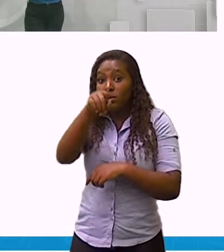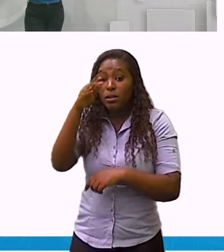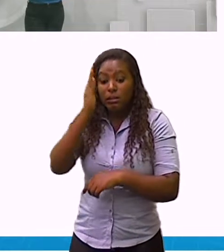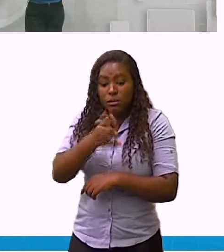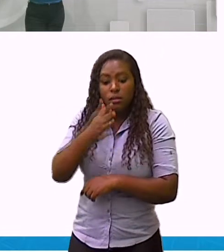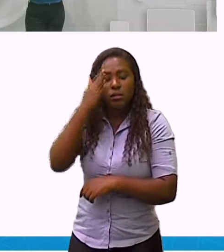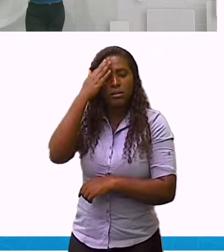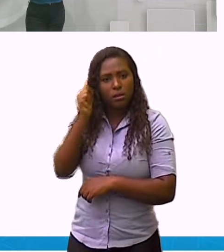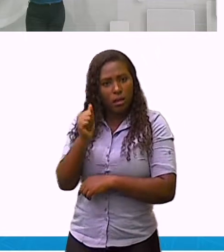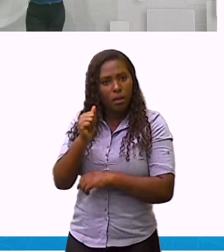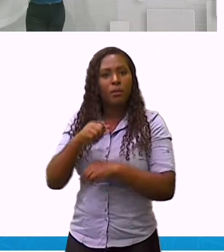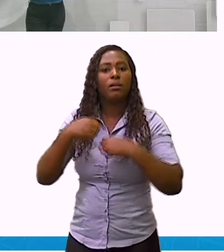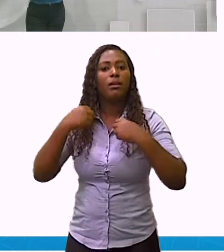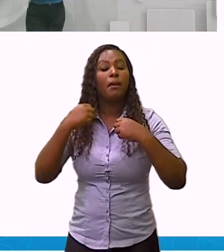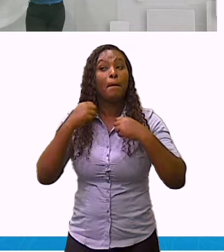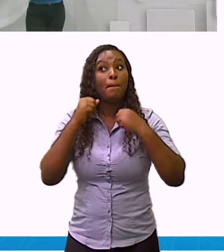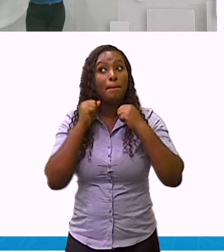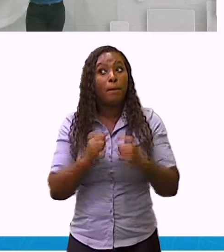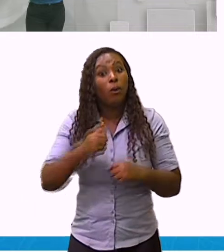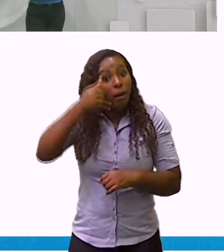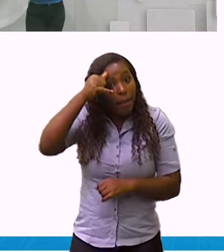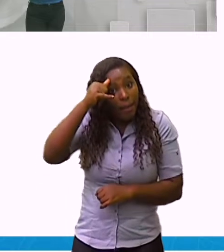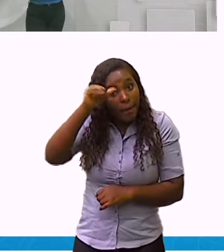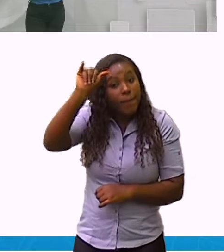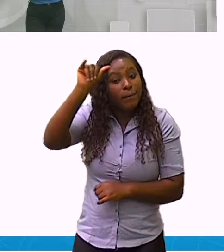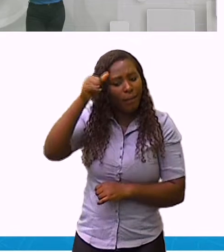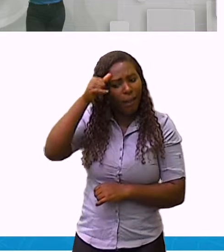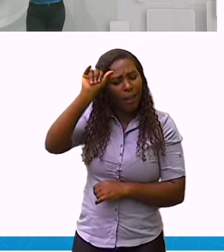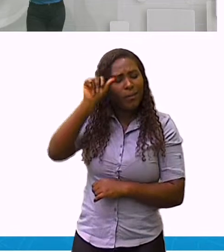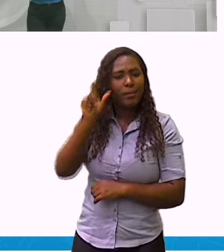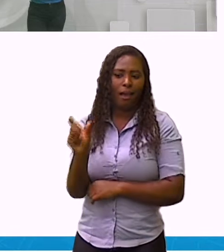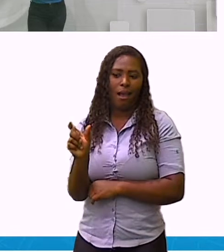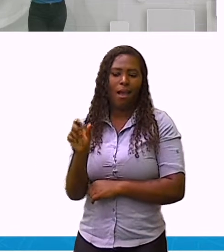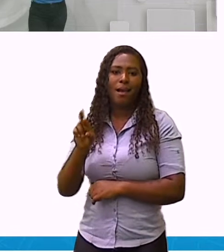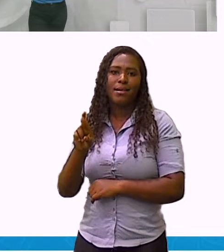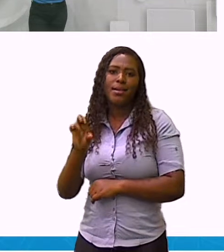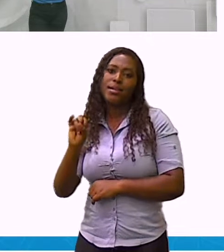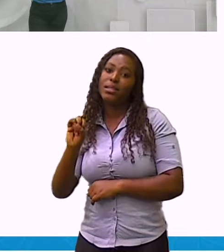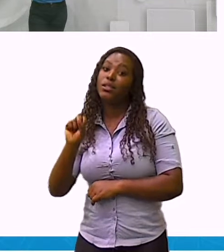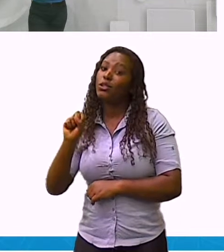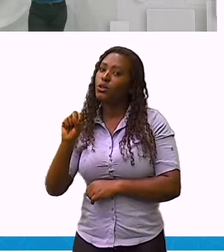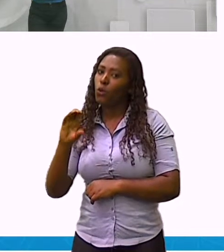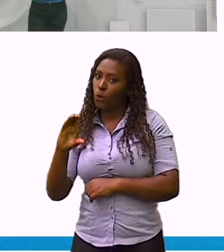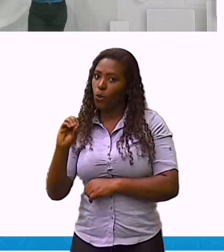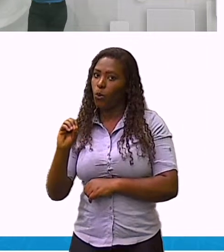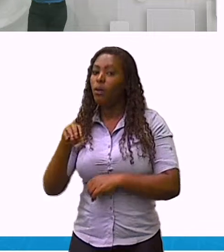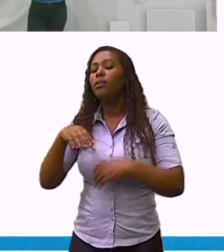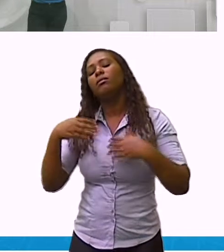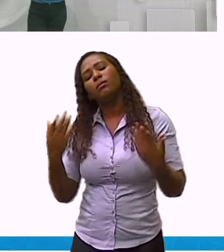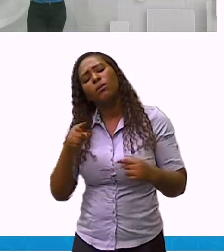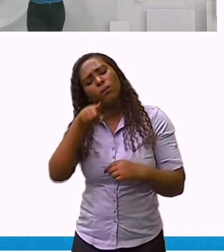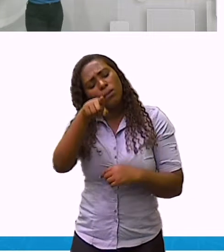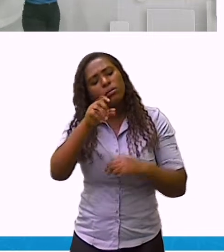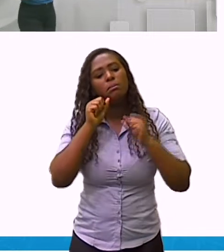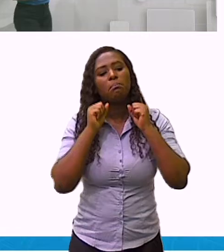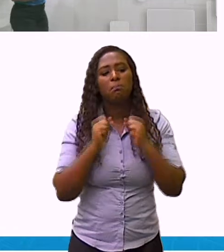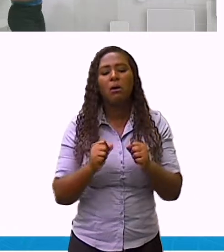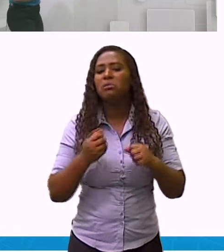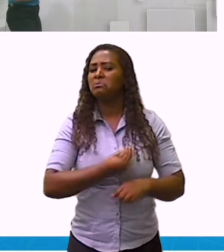ter uma vida mais segura, desfrutando de tudo e de todas as experiências que a vida pode te